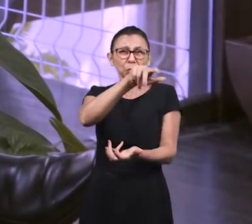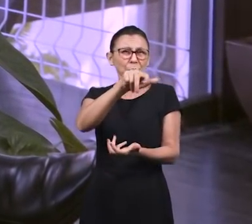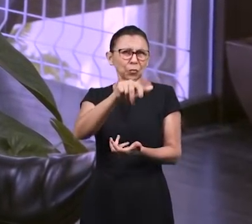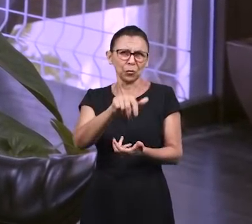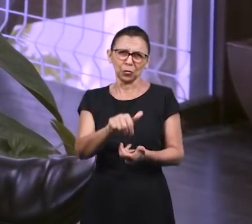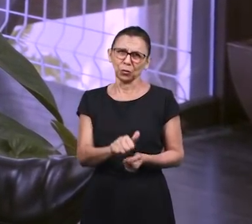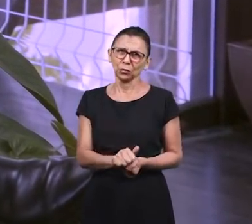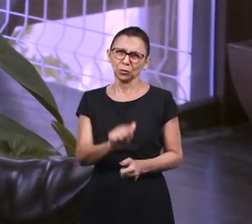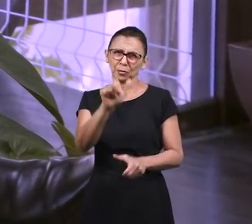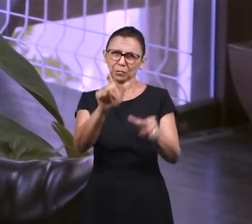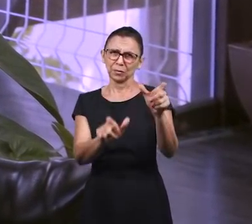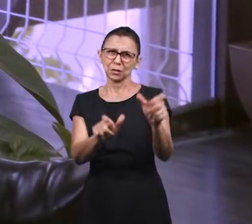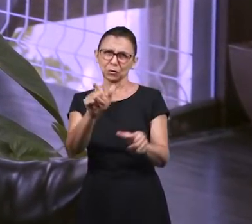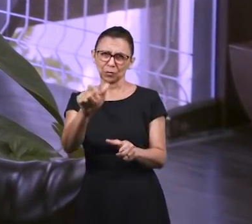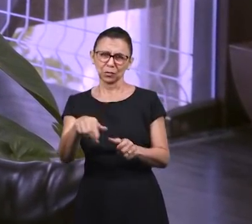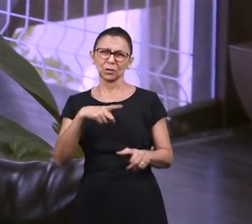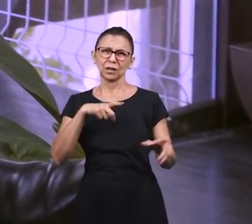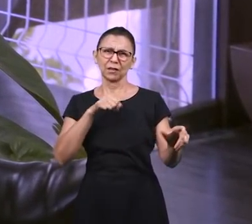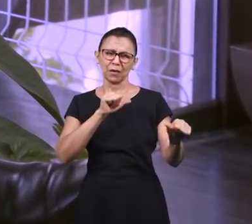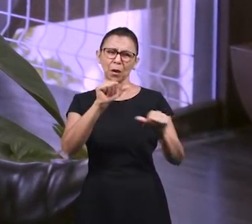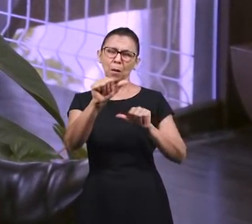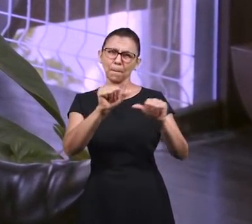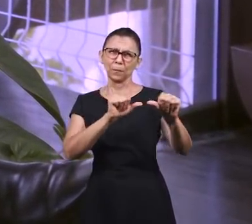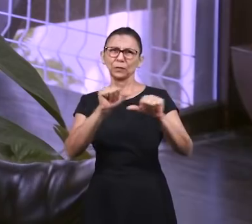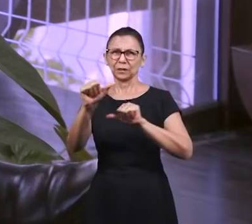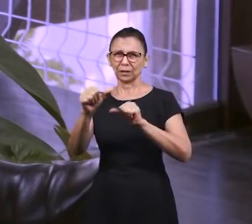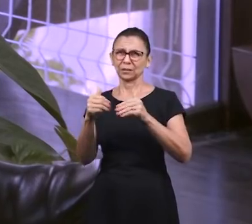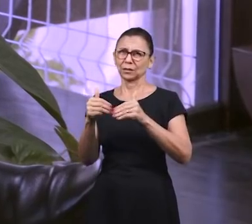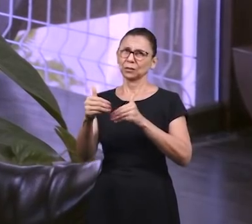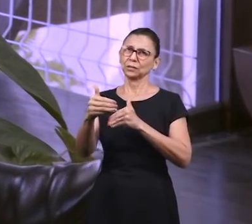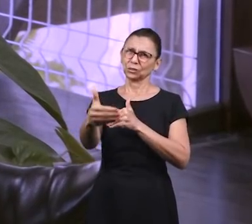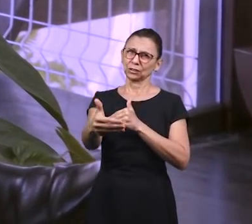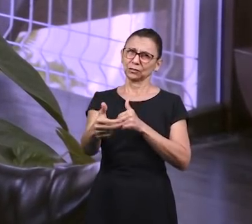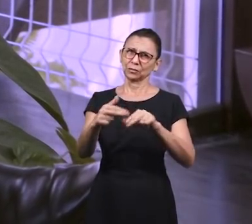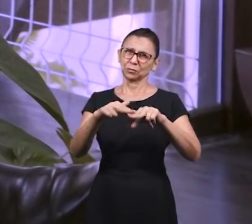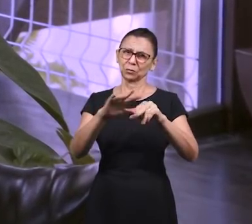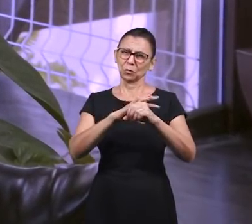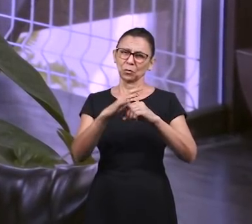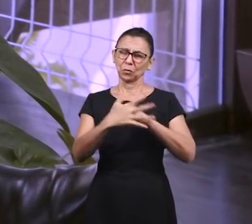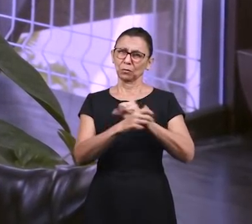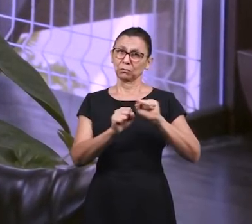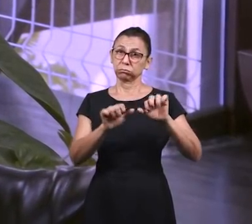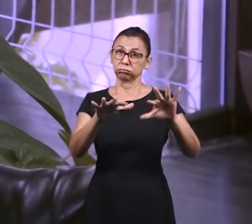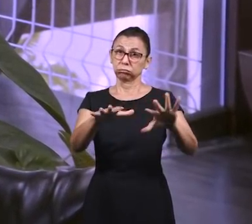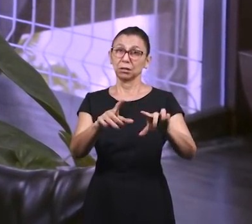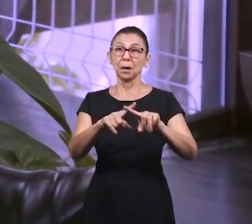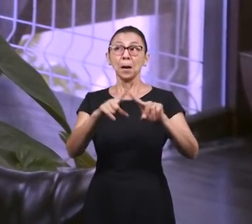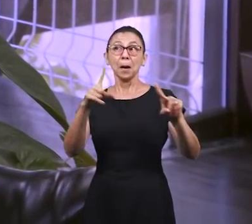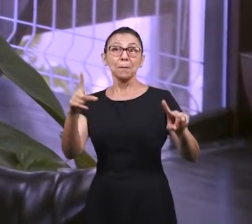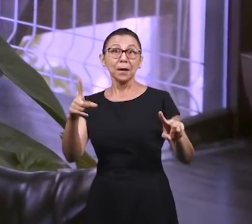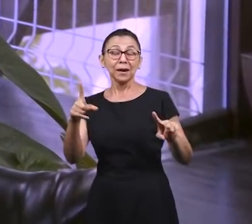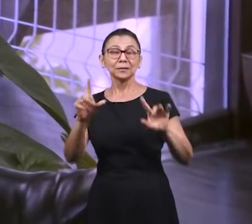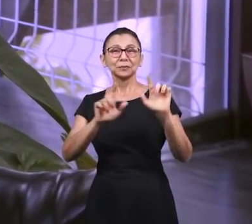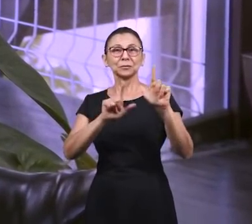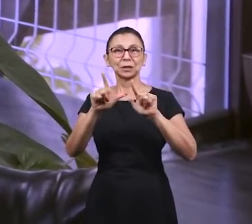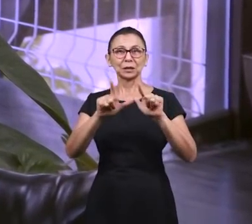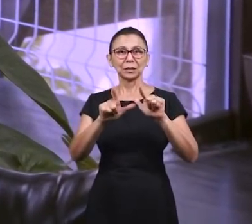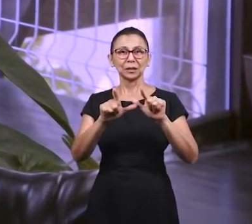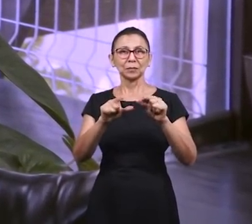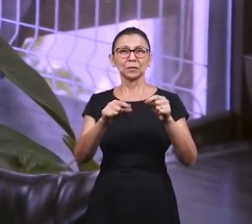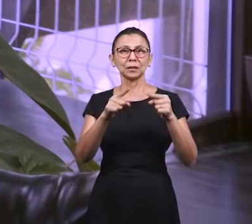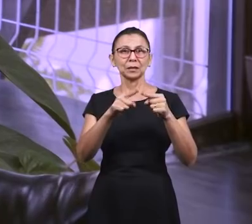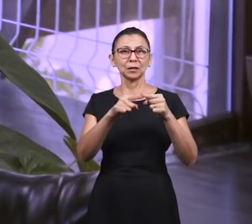direta ou indiretamente, mudanças em sua rotina por causa dessa situação. O quadro Organização e Método tem ajudado